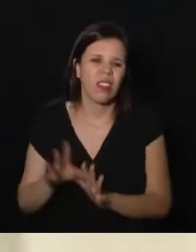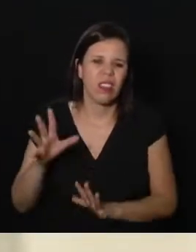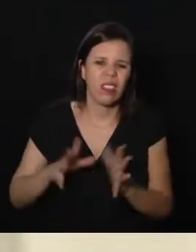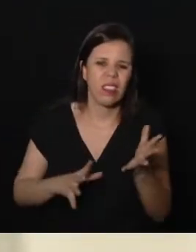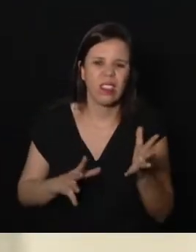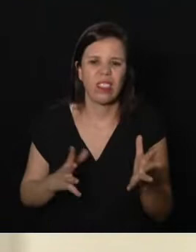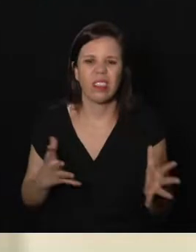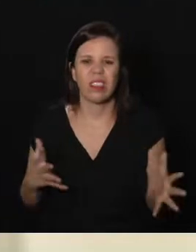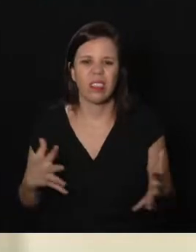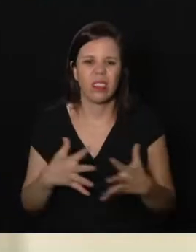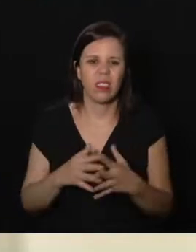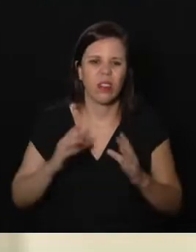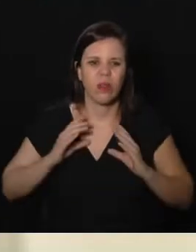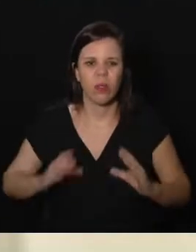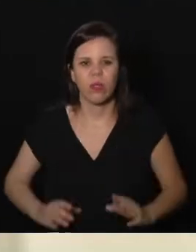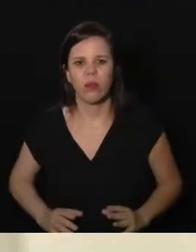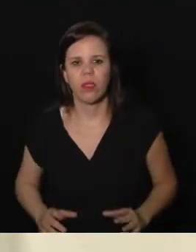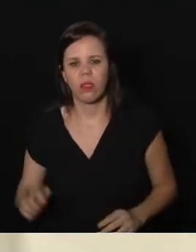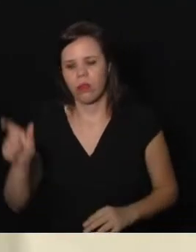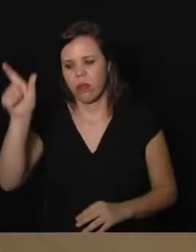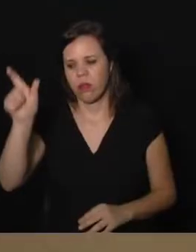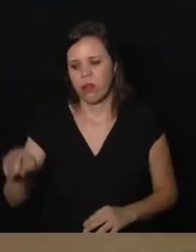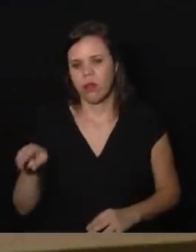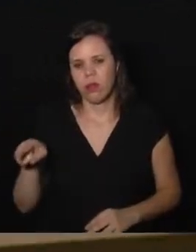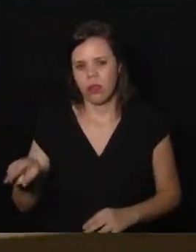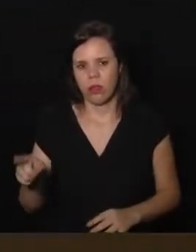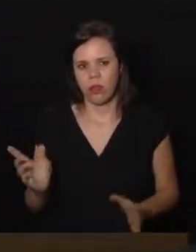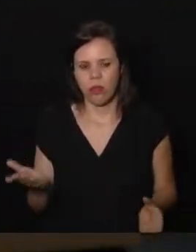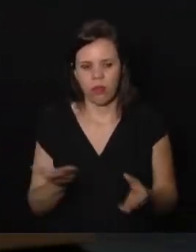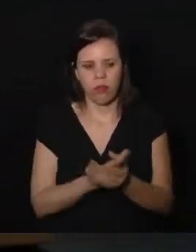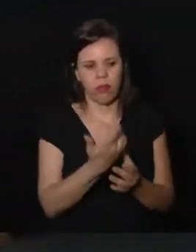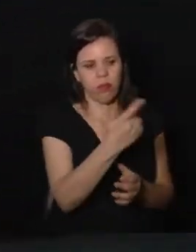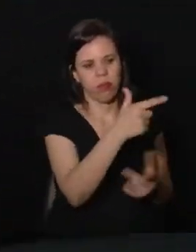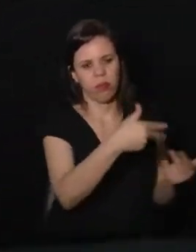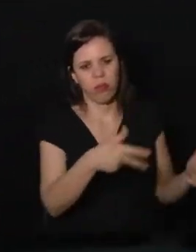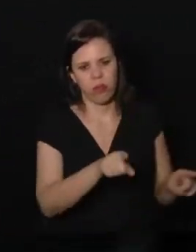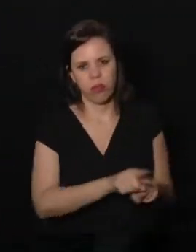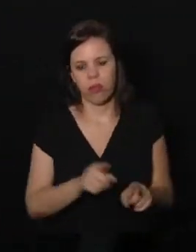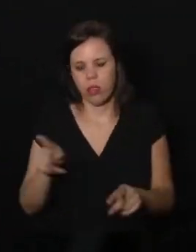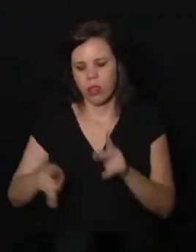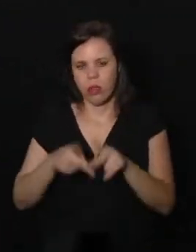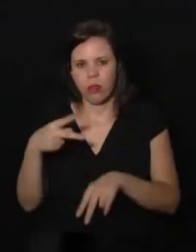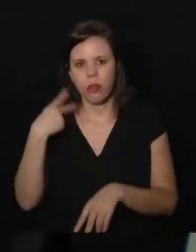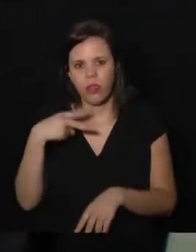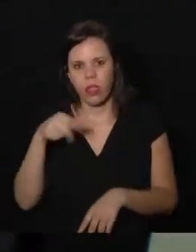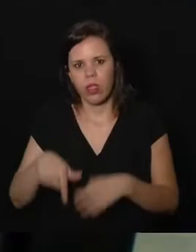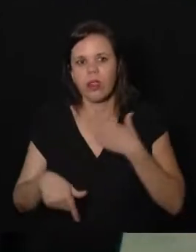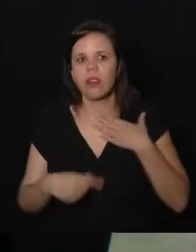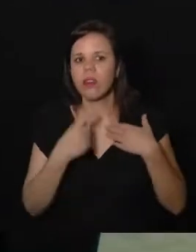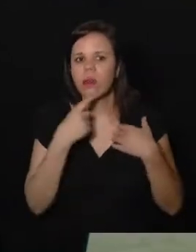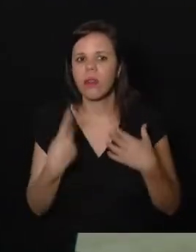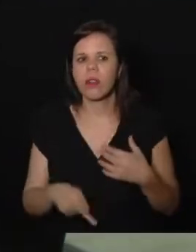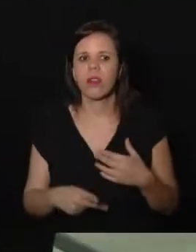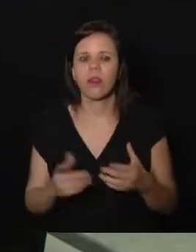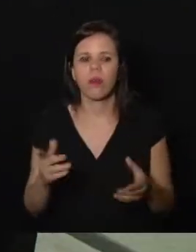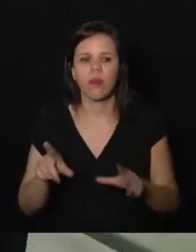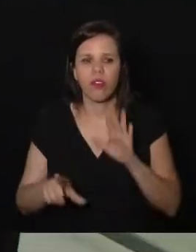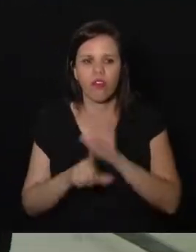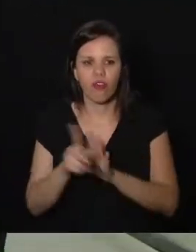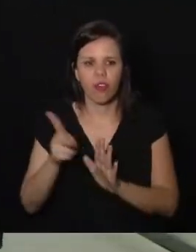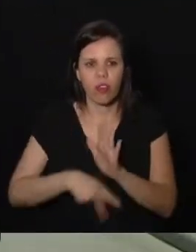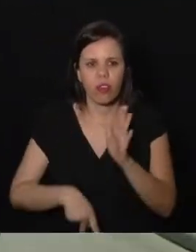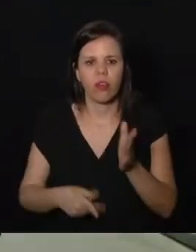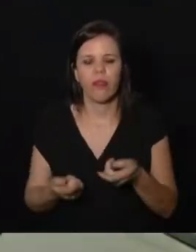impacto no comportamento desse indivíduo. Para os parlamentares campineiros, O projeto de lei em tramitação no Senado